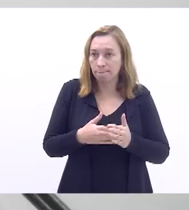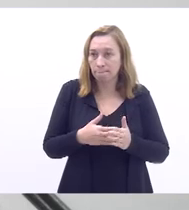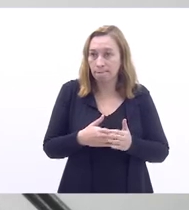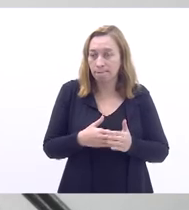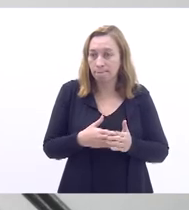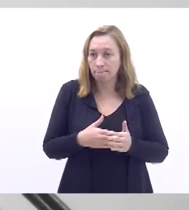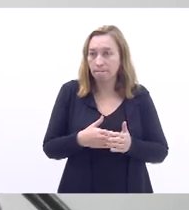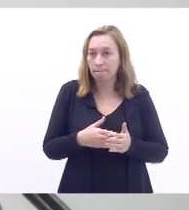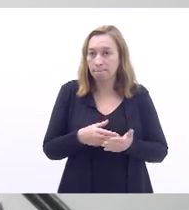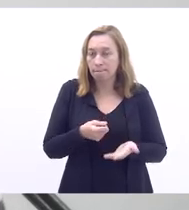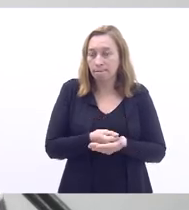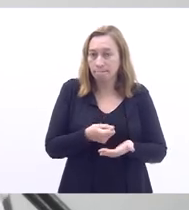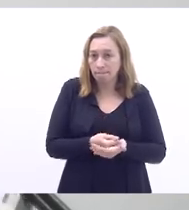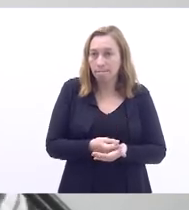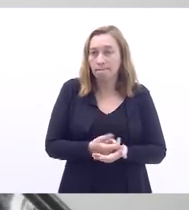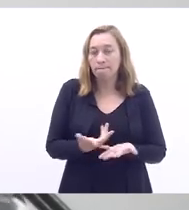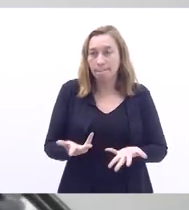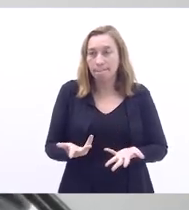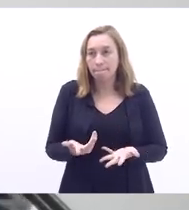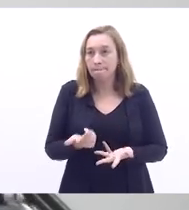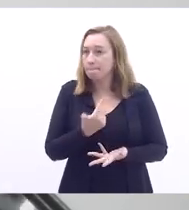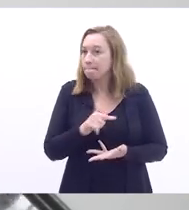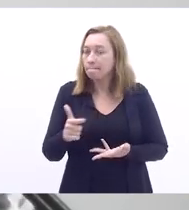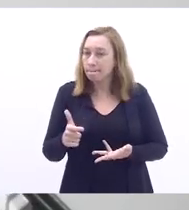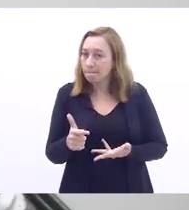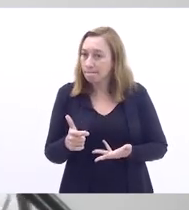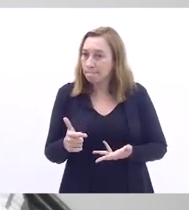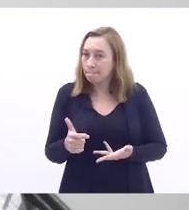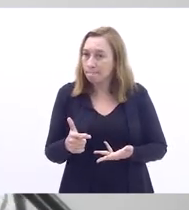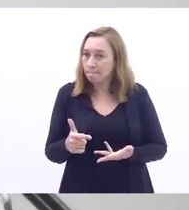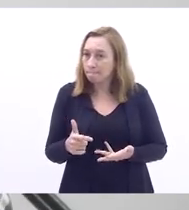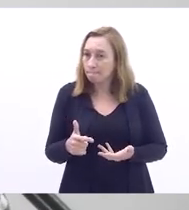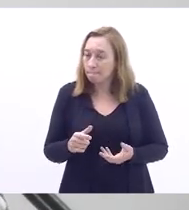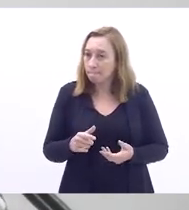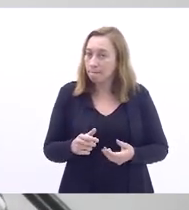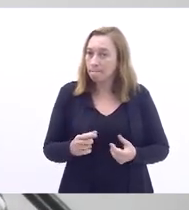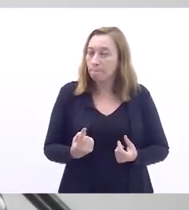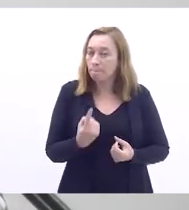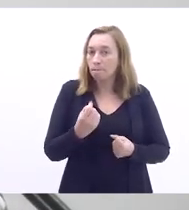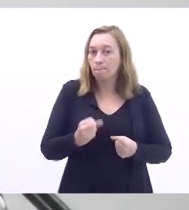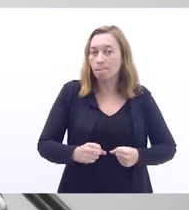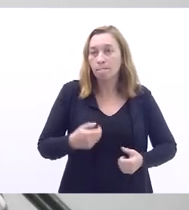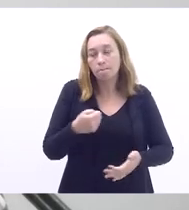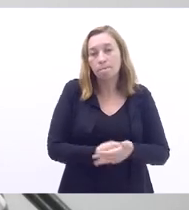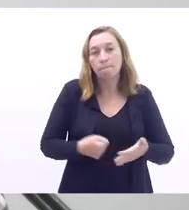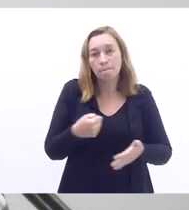foi importo e não tem o governador que luta para alguém